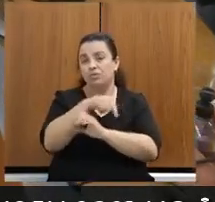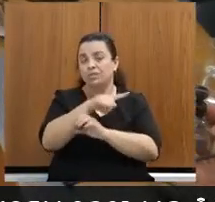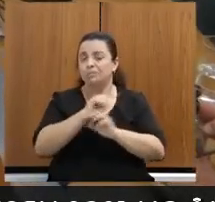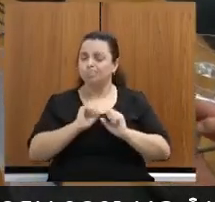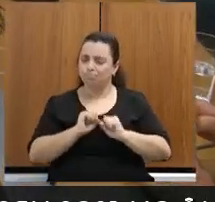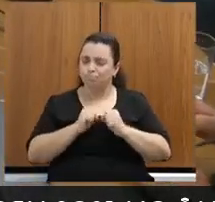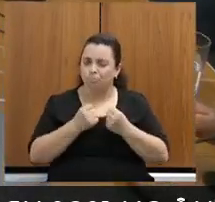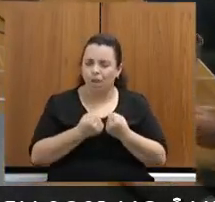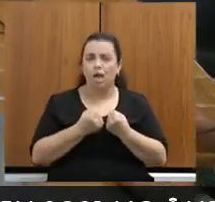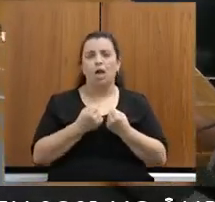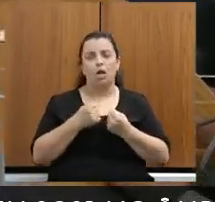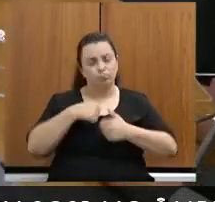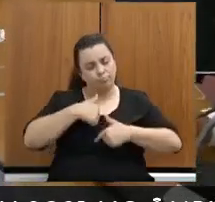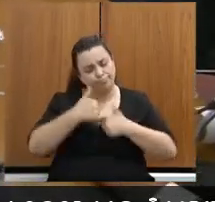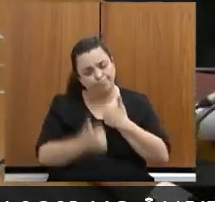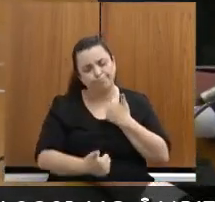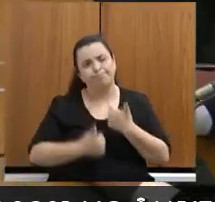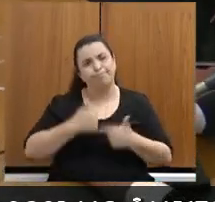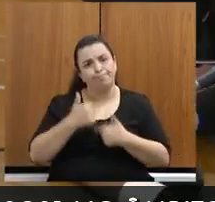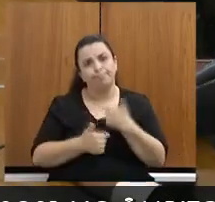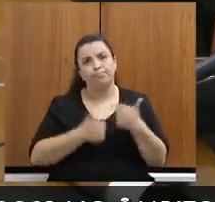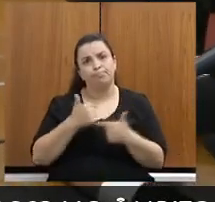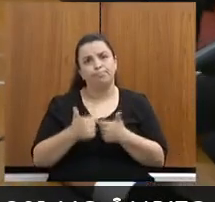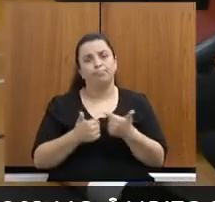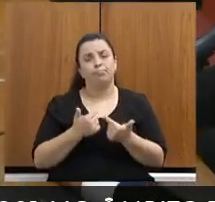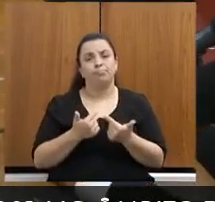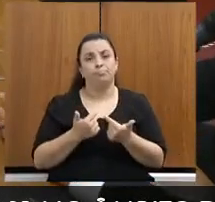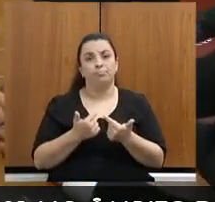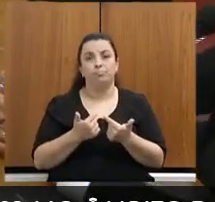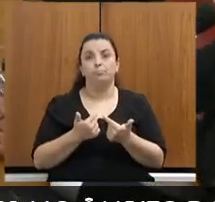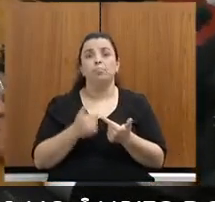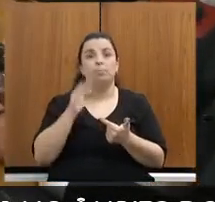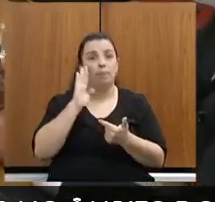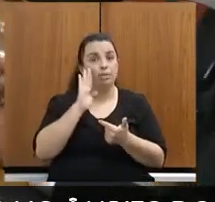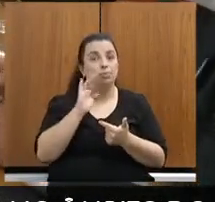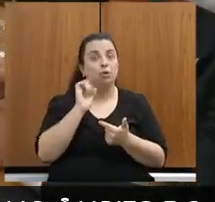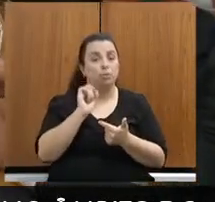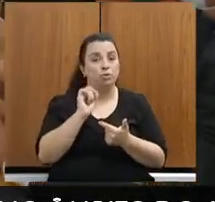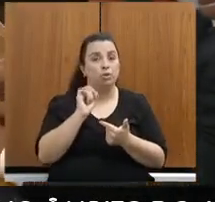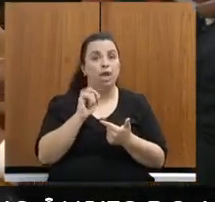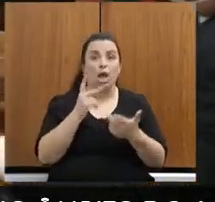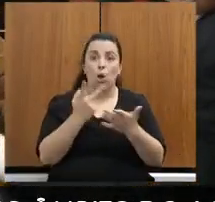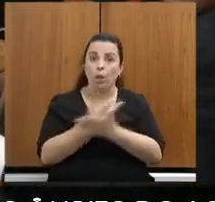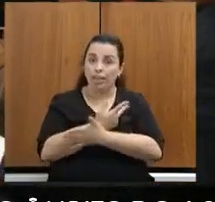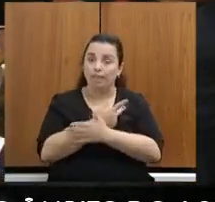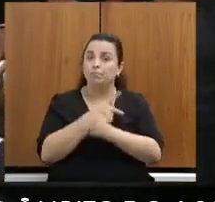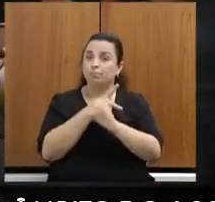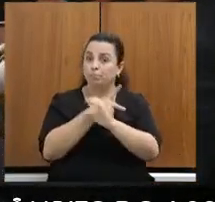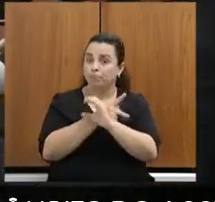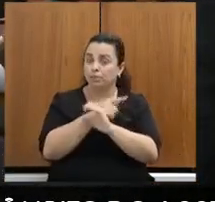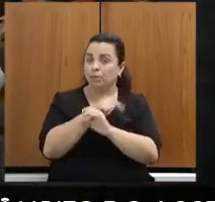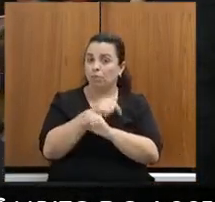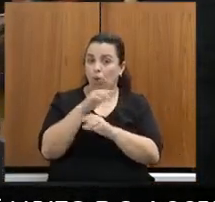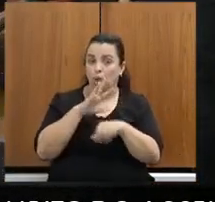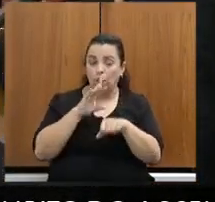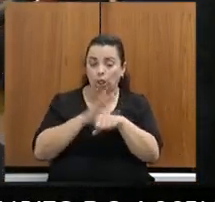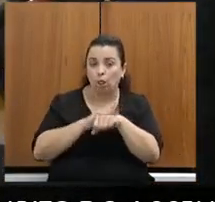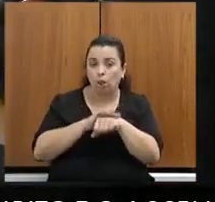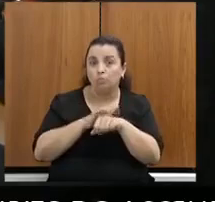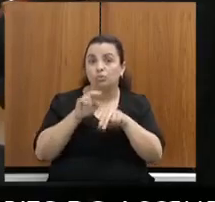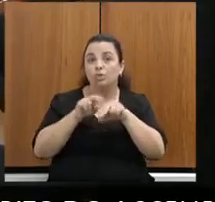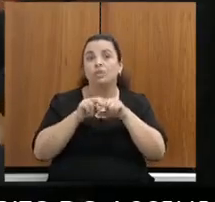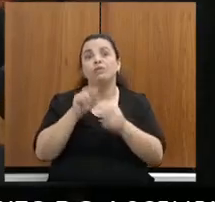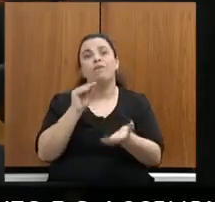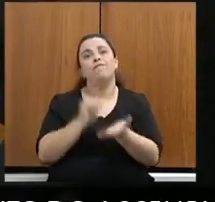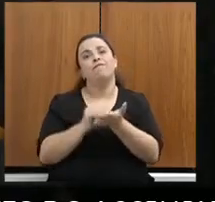tudo de tudo inclusive o adoecimento dos policiais também é fruto da falta de efetivo